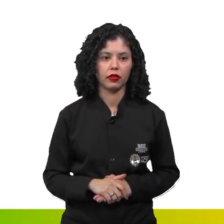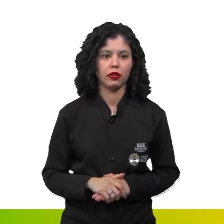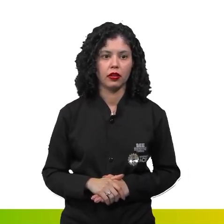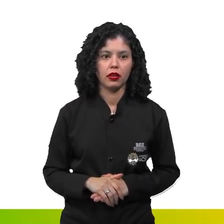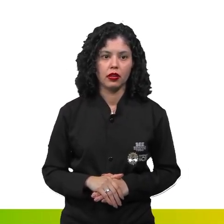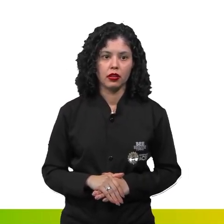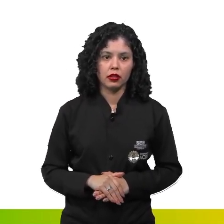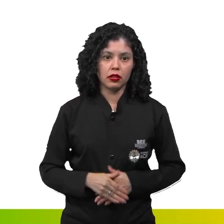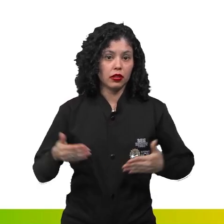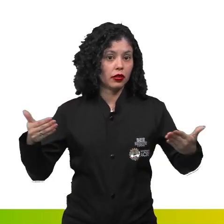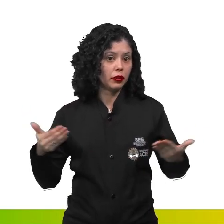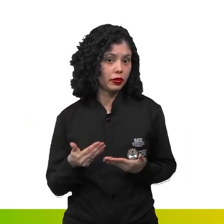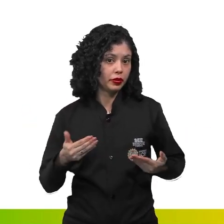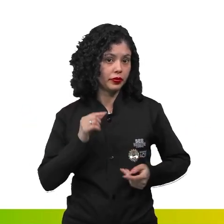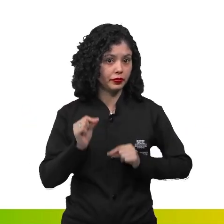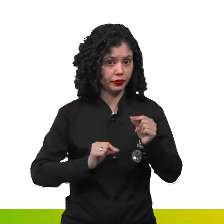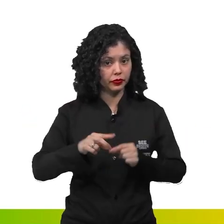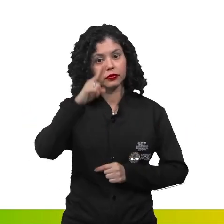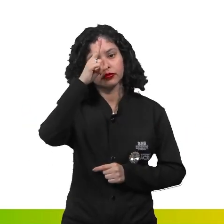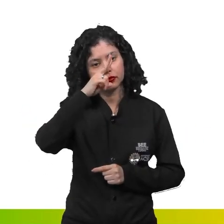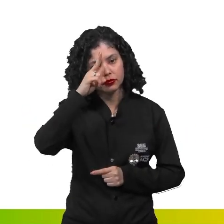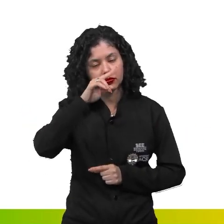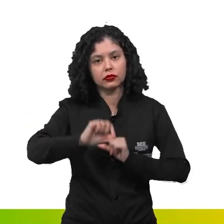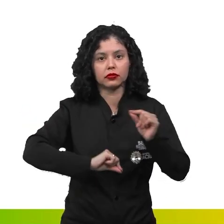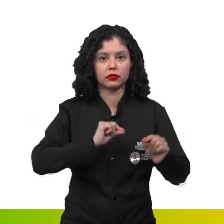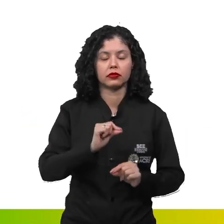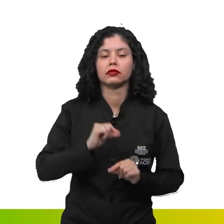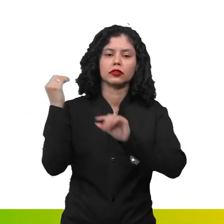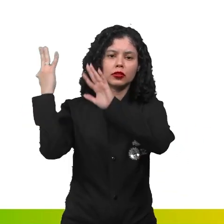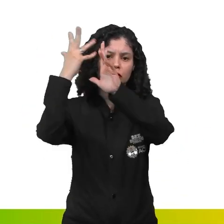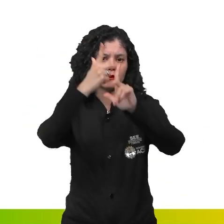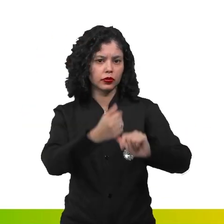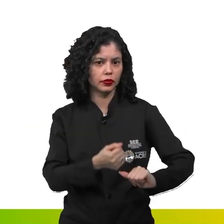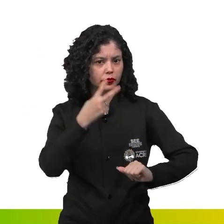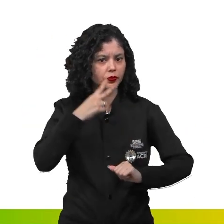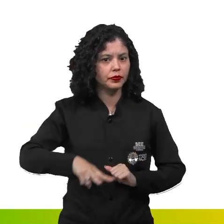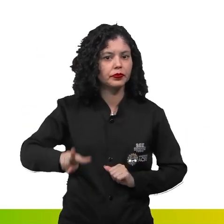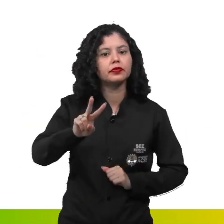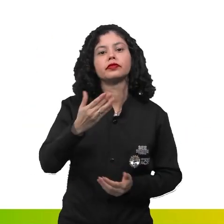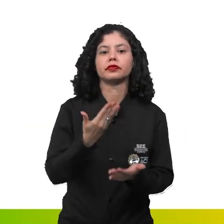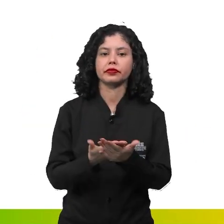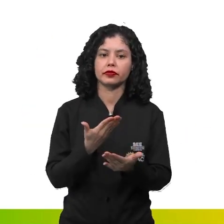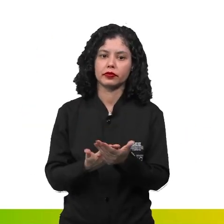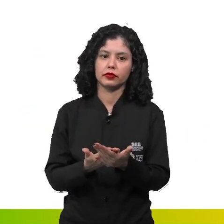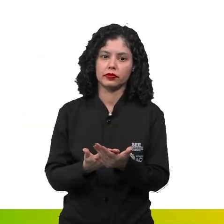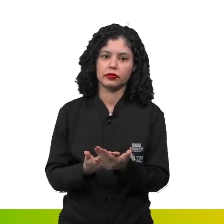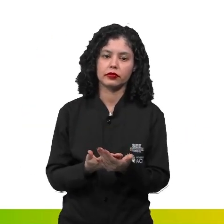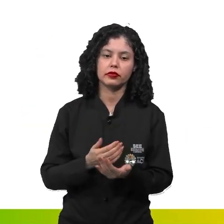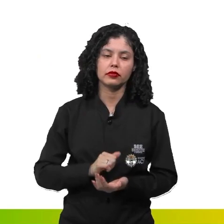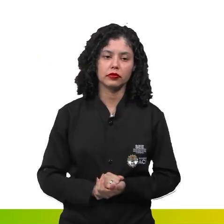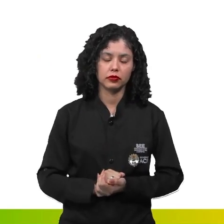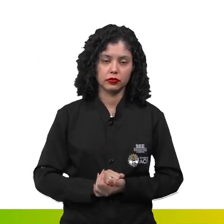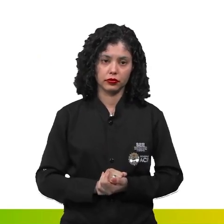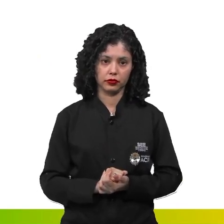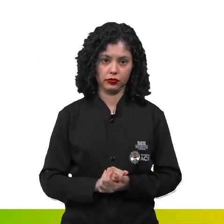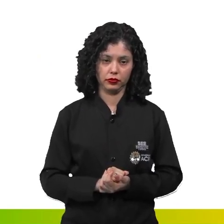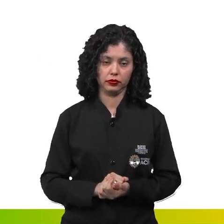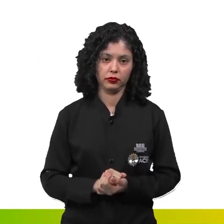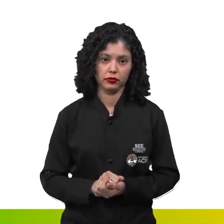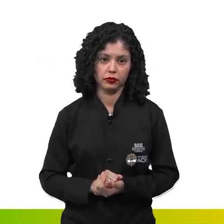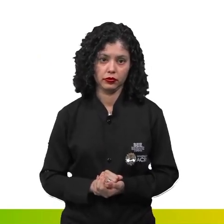2048. Agora é recordar o que nós vimos no slide